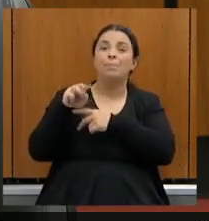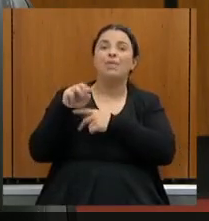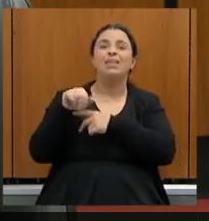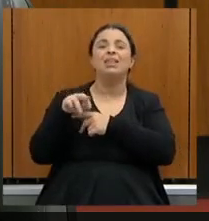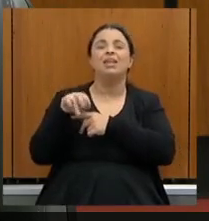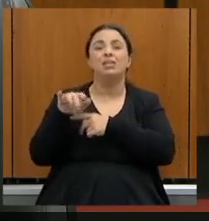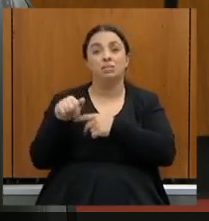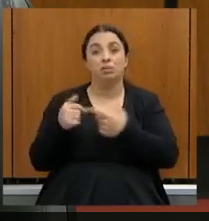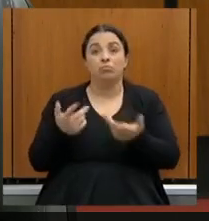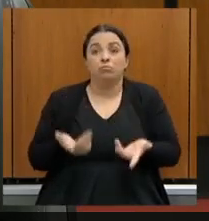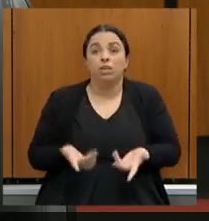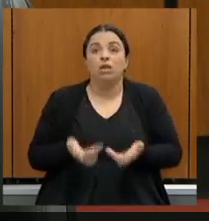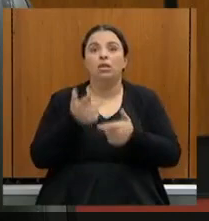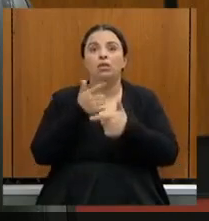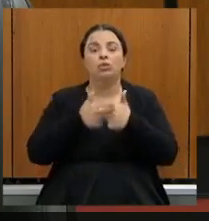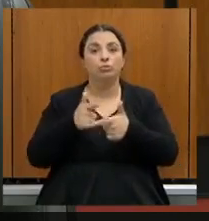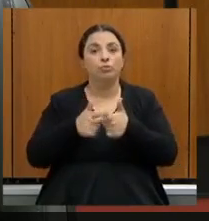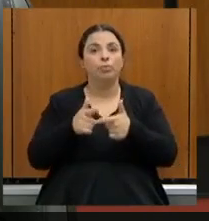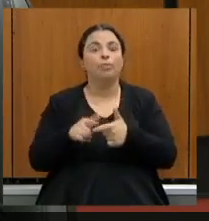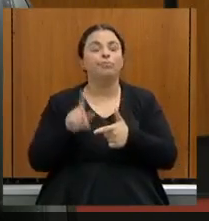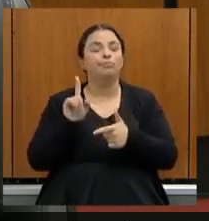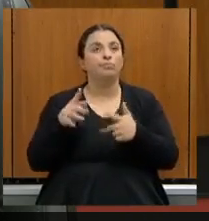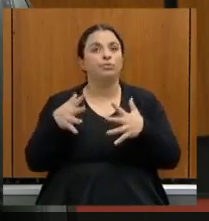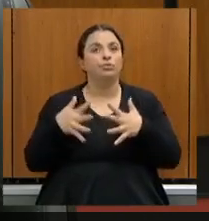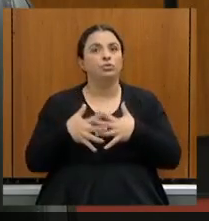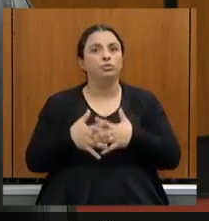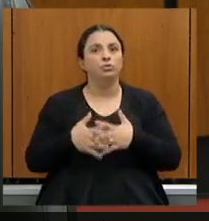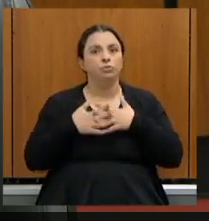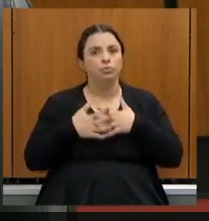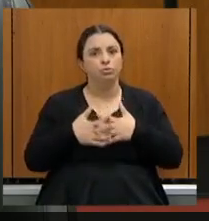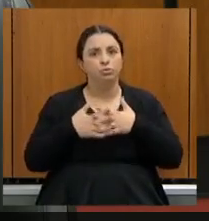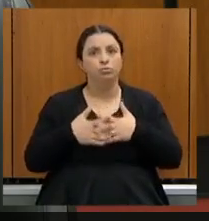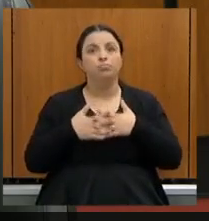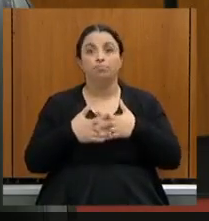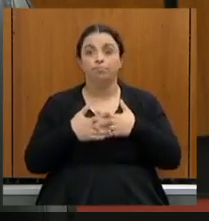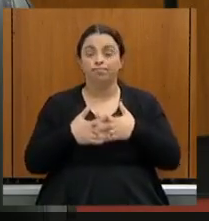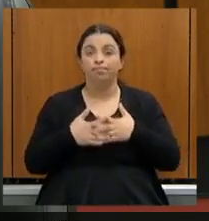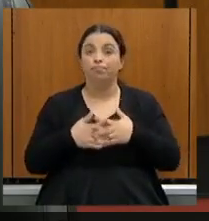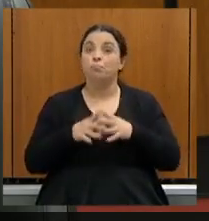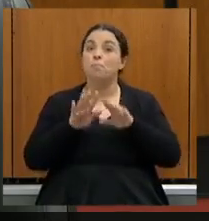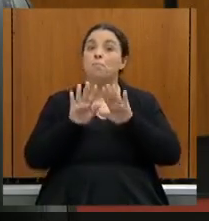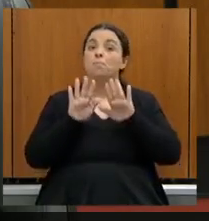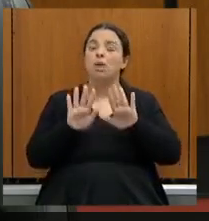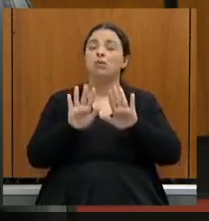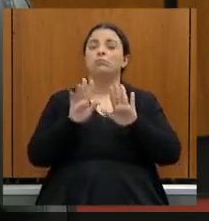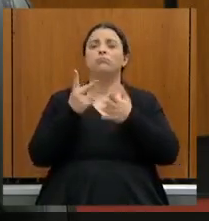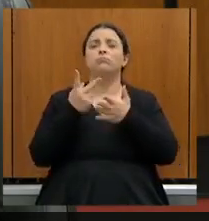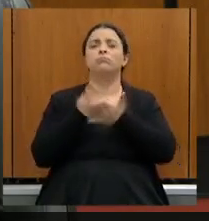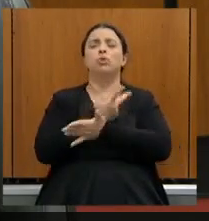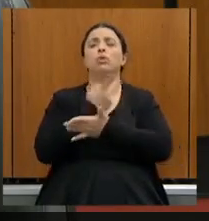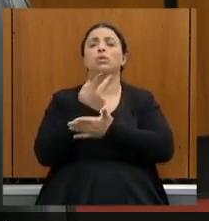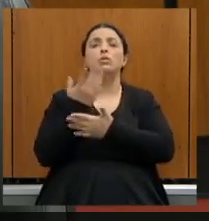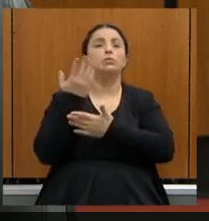problemas realmente são complexos. No entanto, em uma reunião com